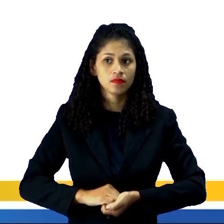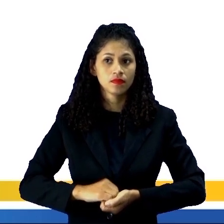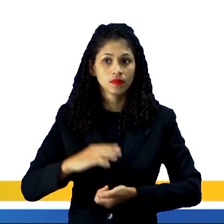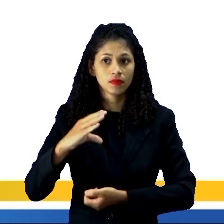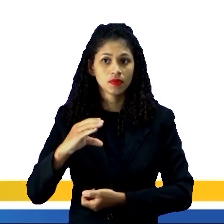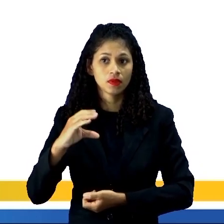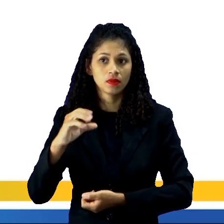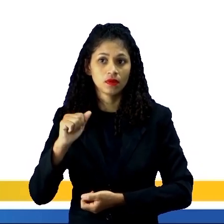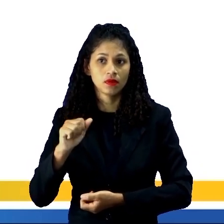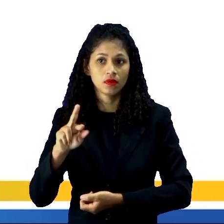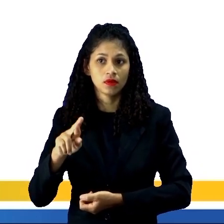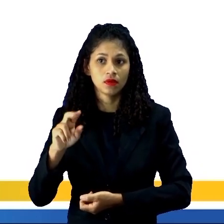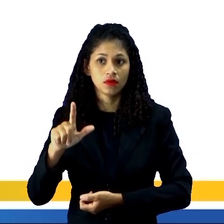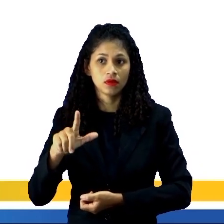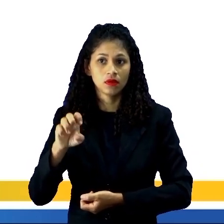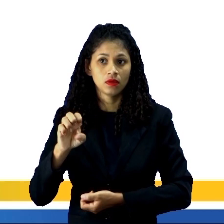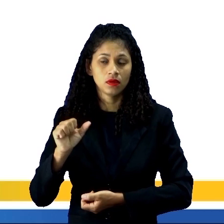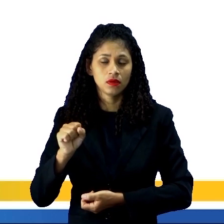Charles é o cara